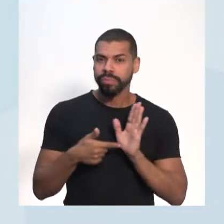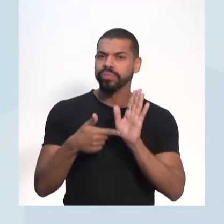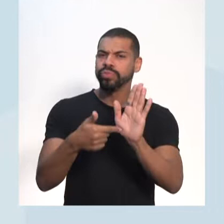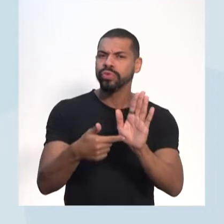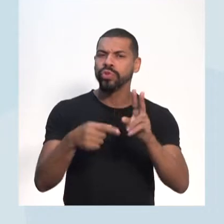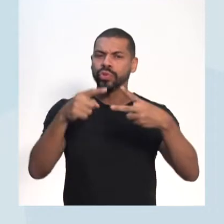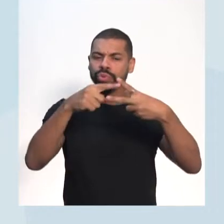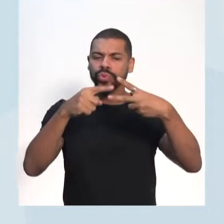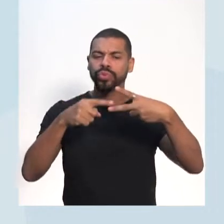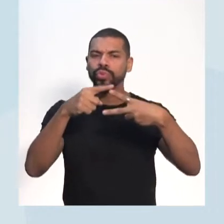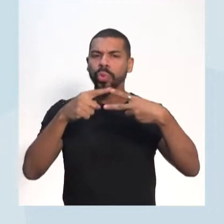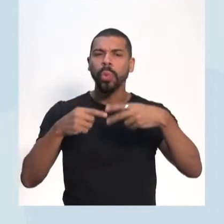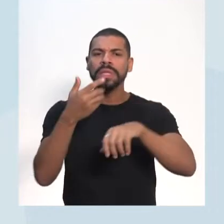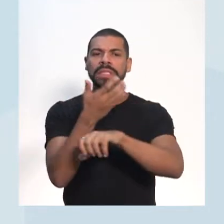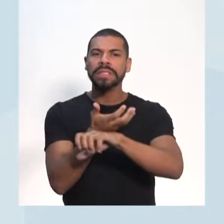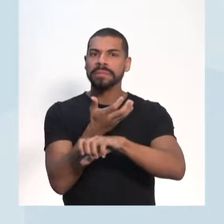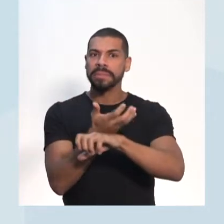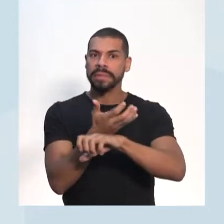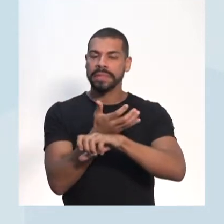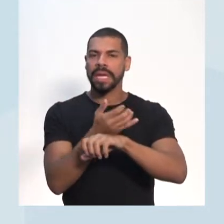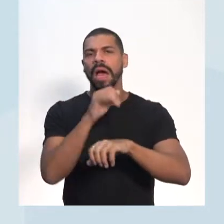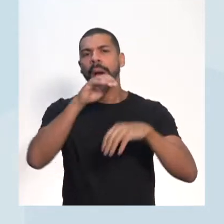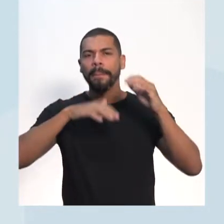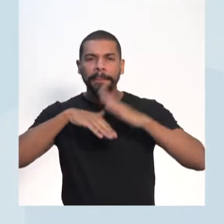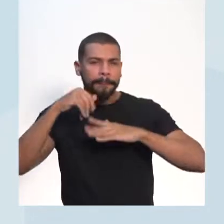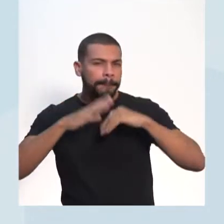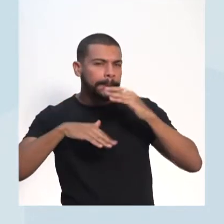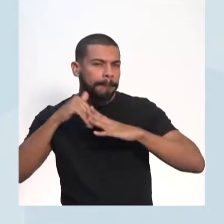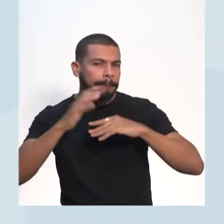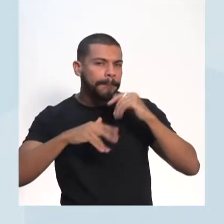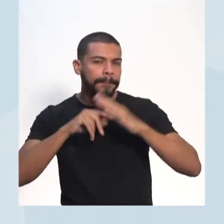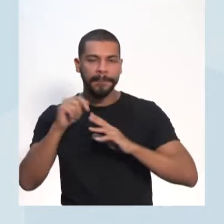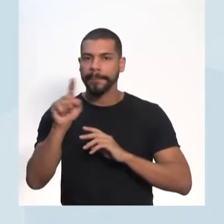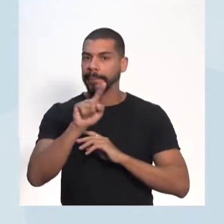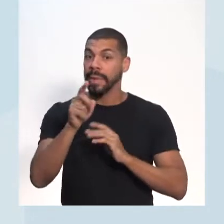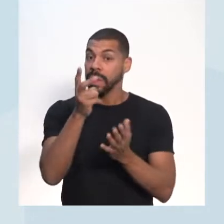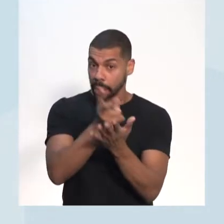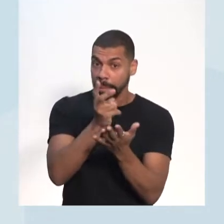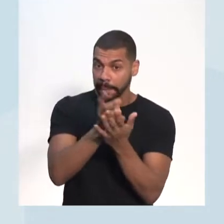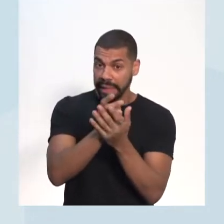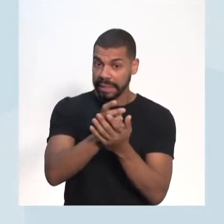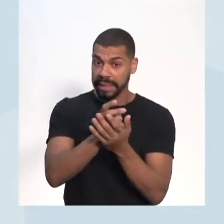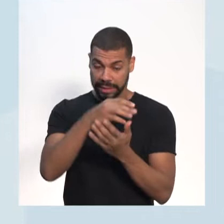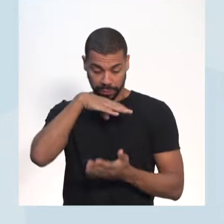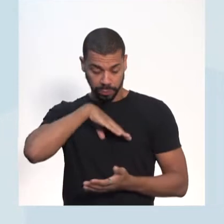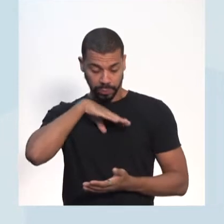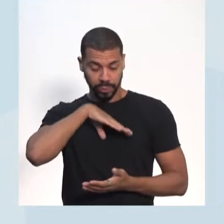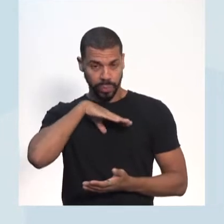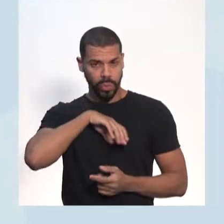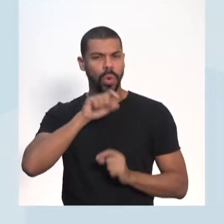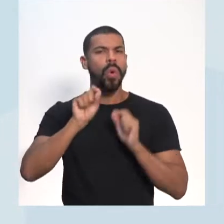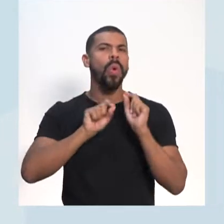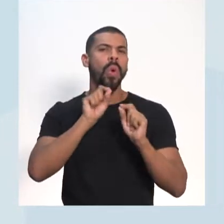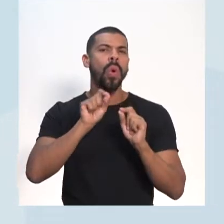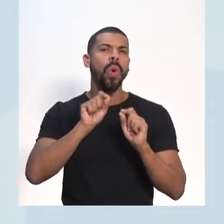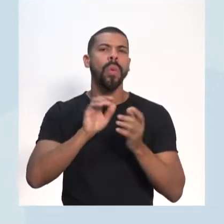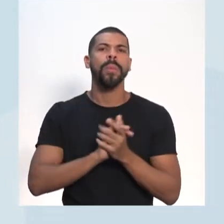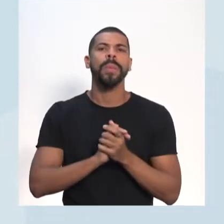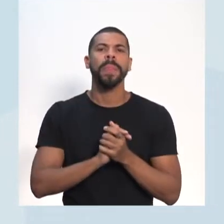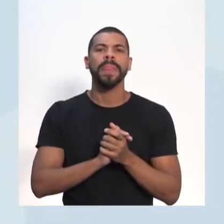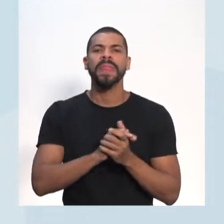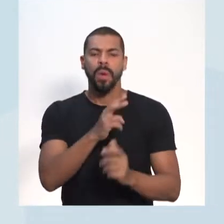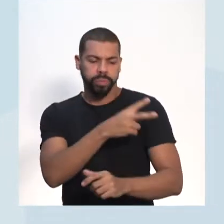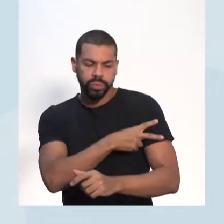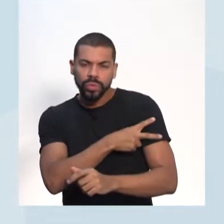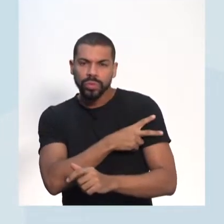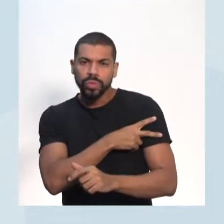2 habilidades que não necessariamente elas estão também no segundo ano, que não necessariamente está no segundo ano. Então,